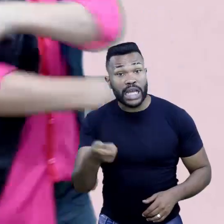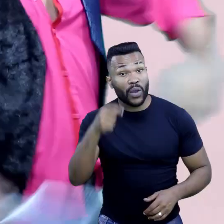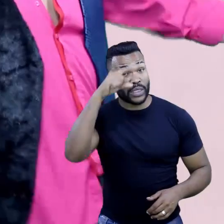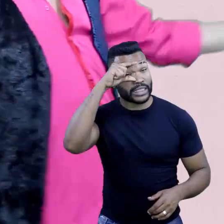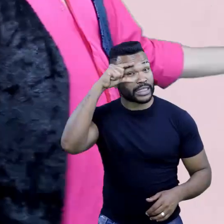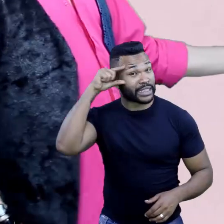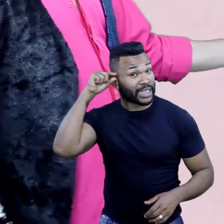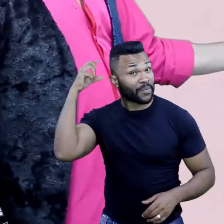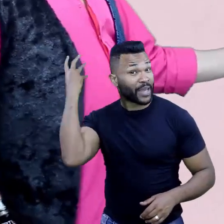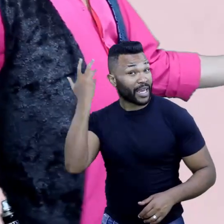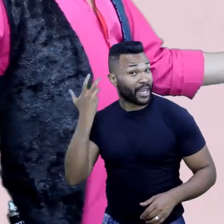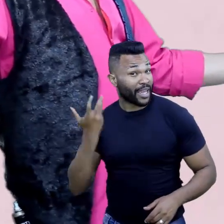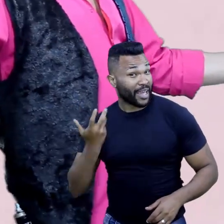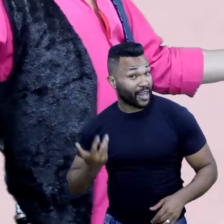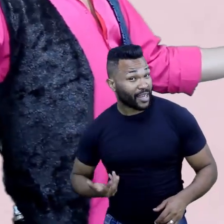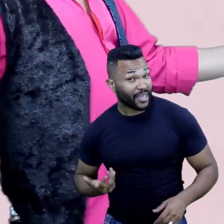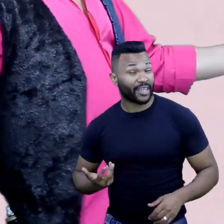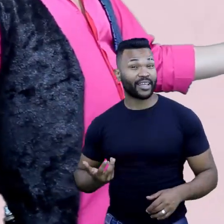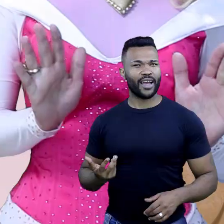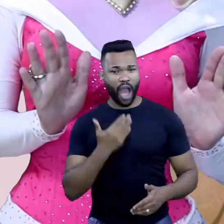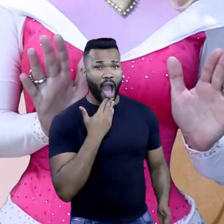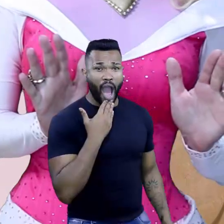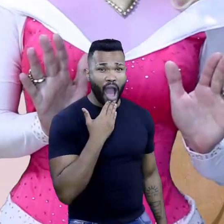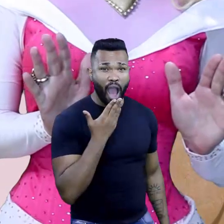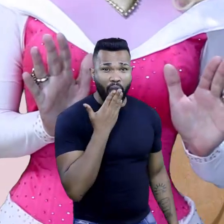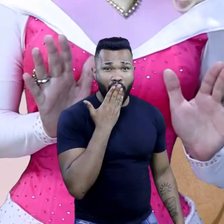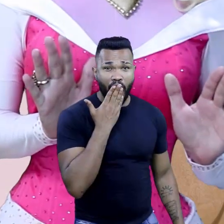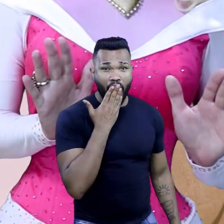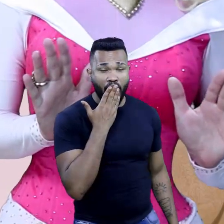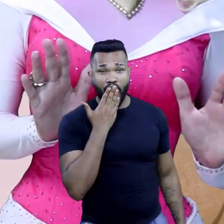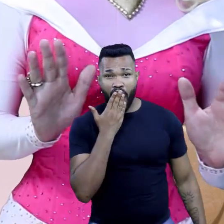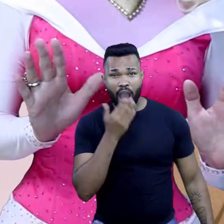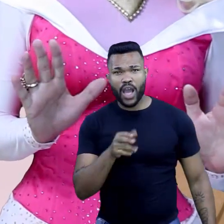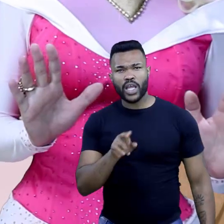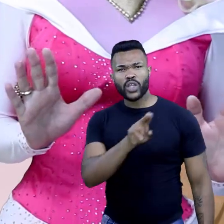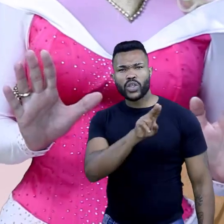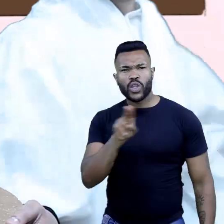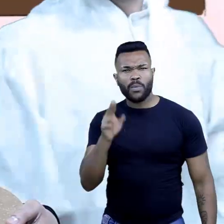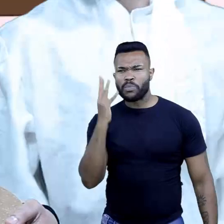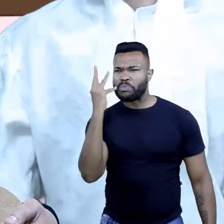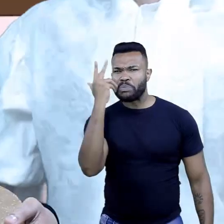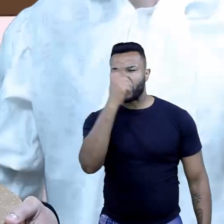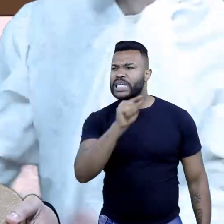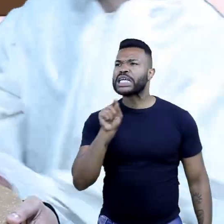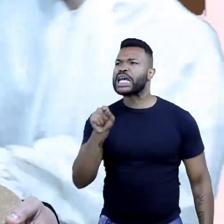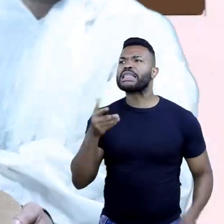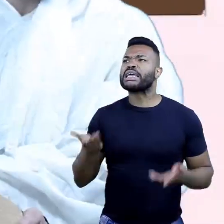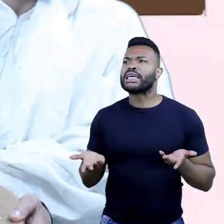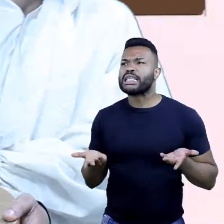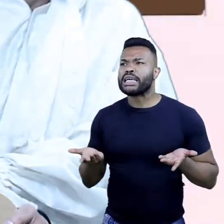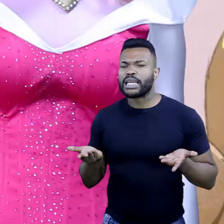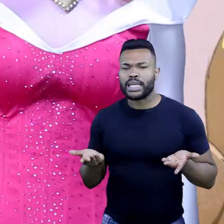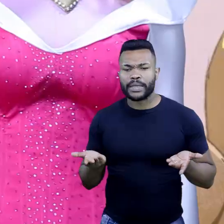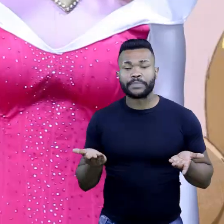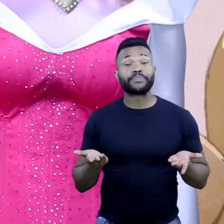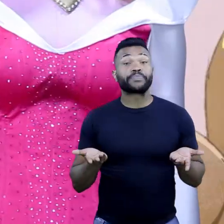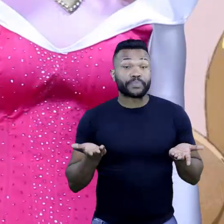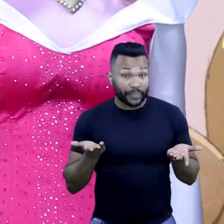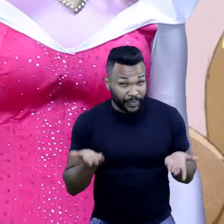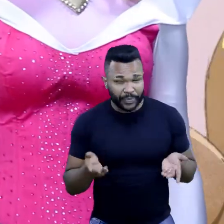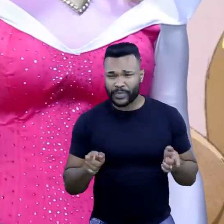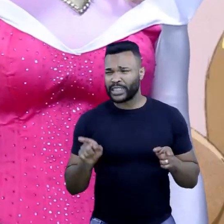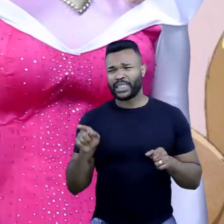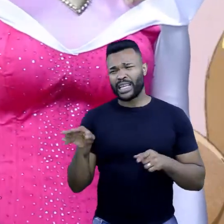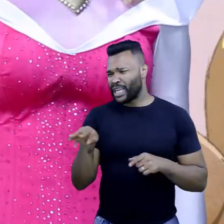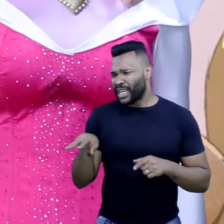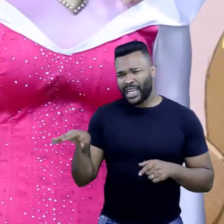chama... Stripirella! Oh! Que lindo nome. Cadê? Cadê ela?